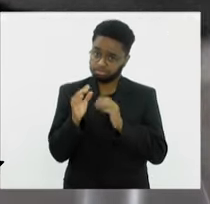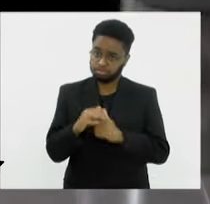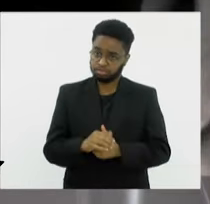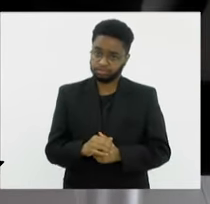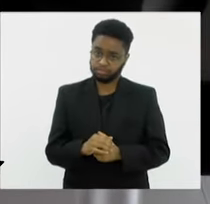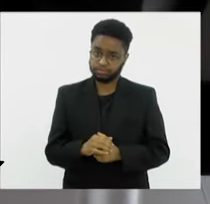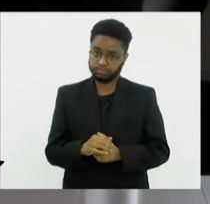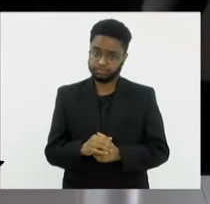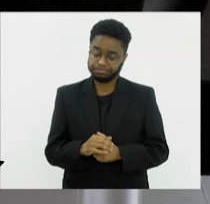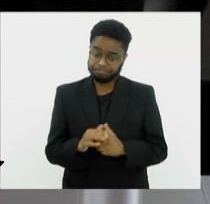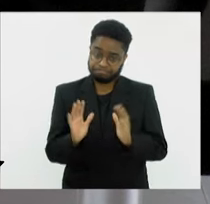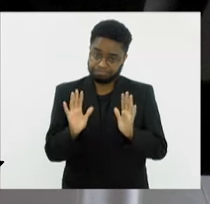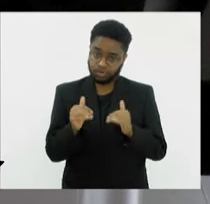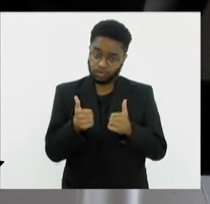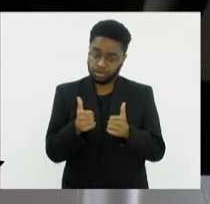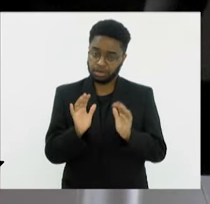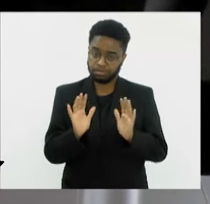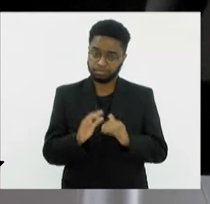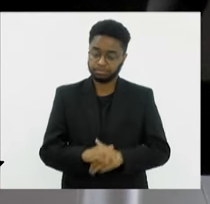de desastre.